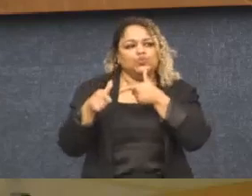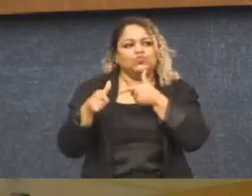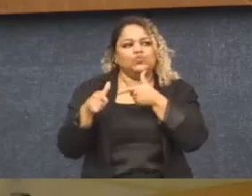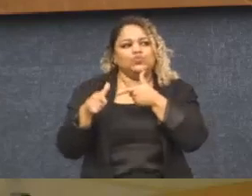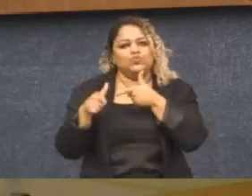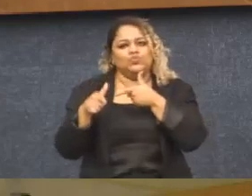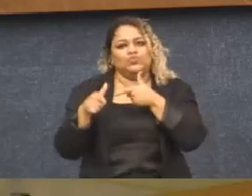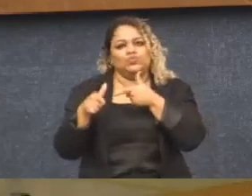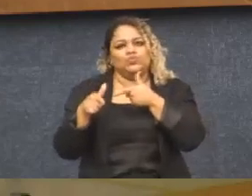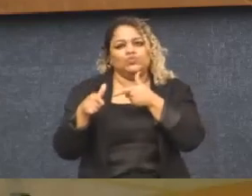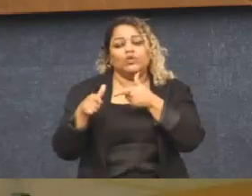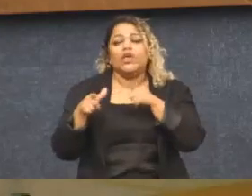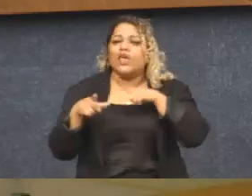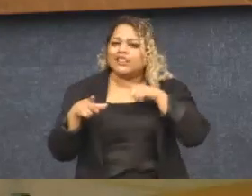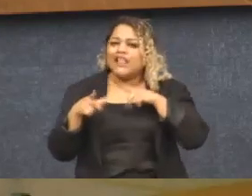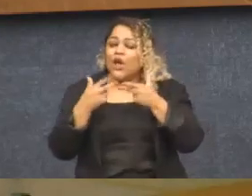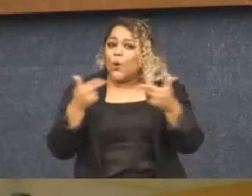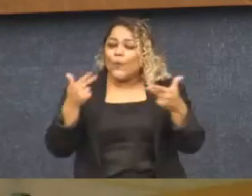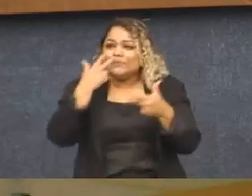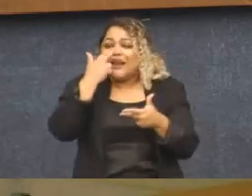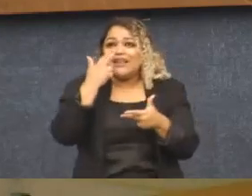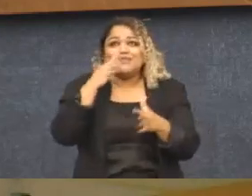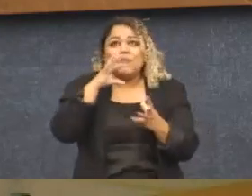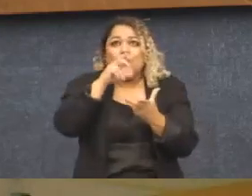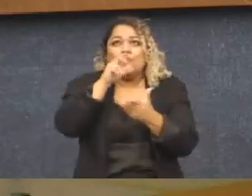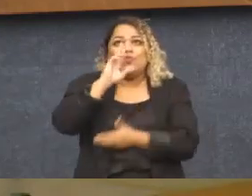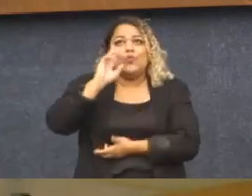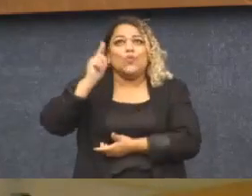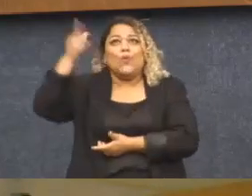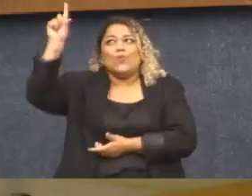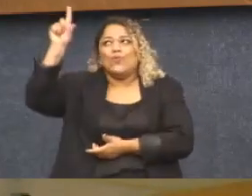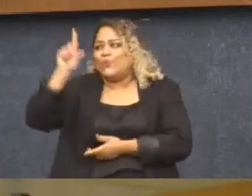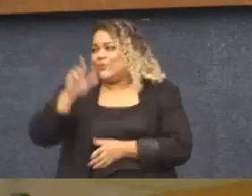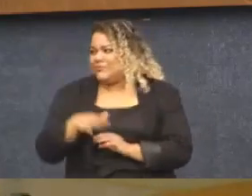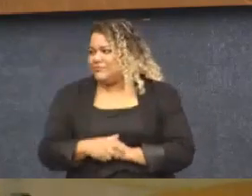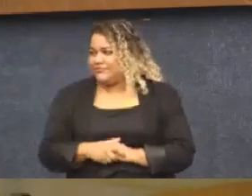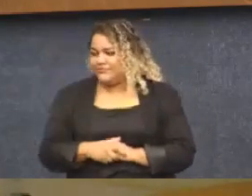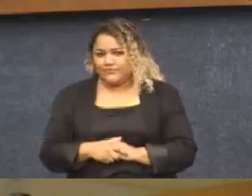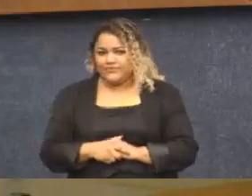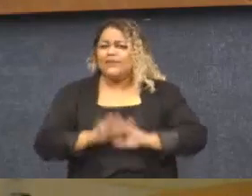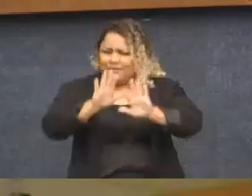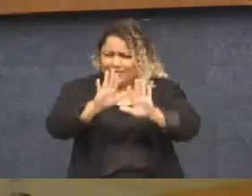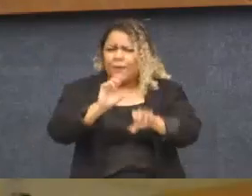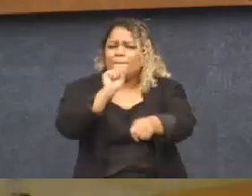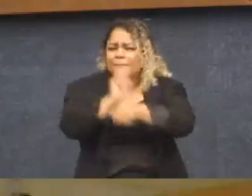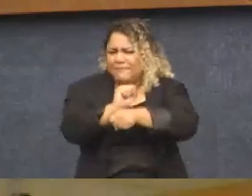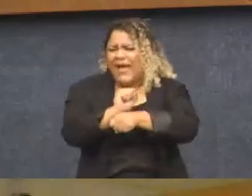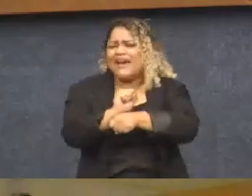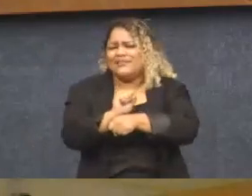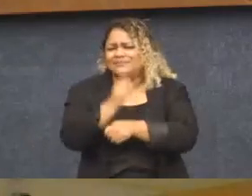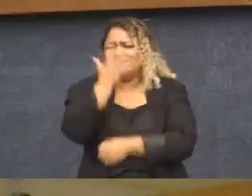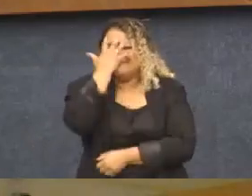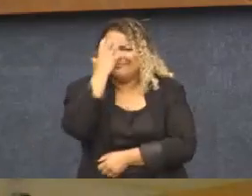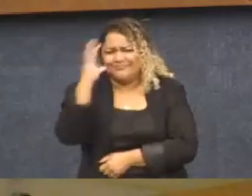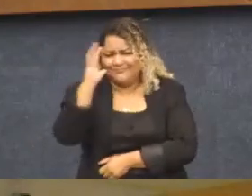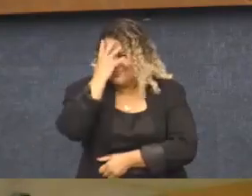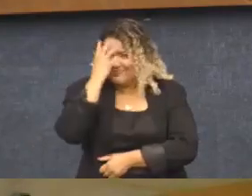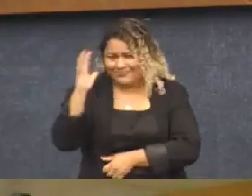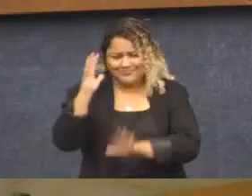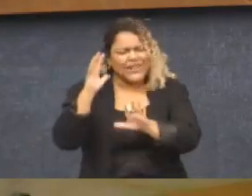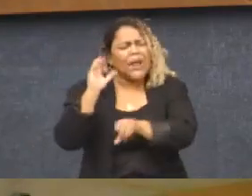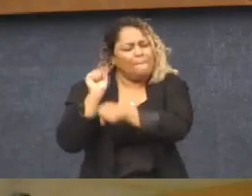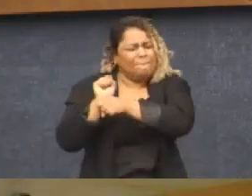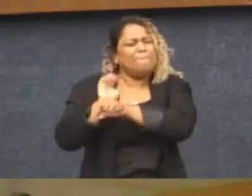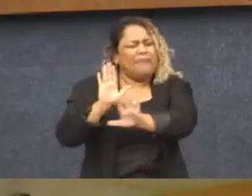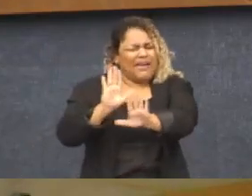São coisas de outro mundo que acontecem aqui. Então, vamos parar. Vamos parar com a farsa, vamos parar com a